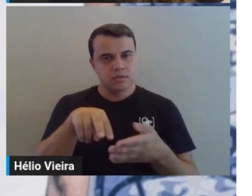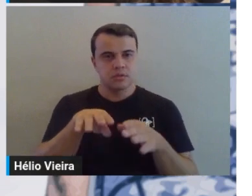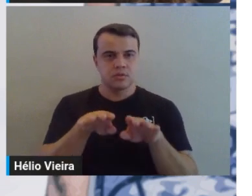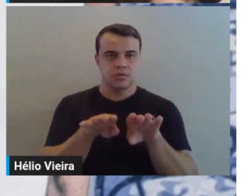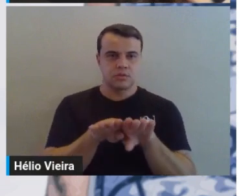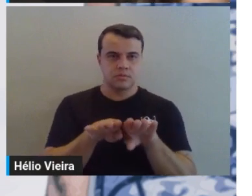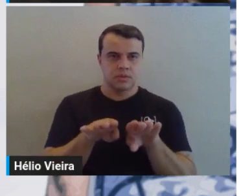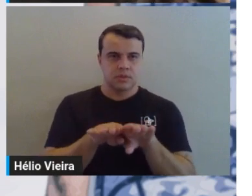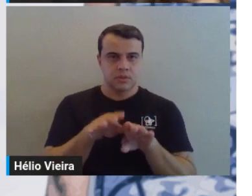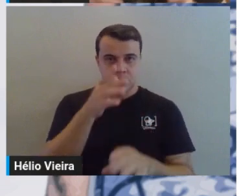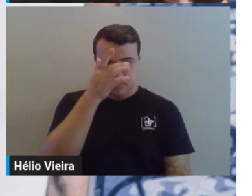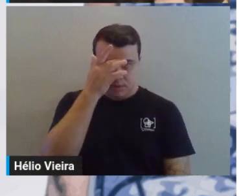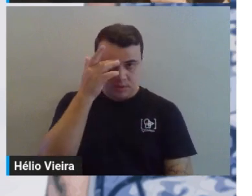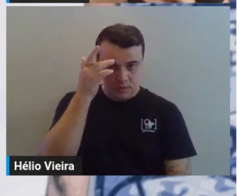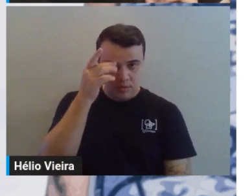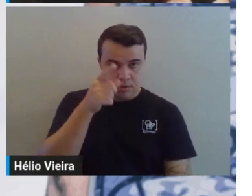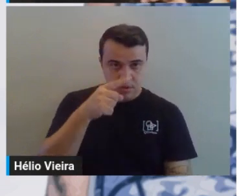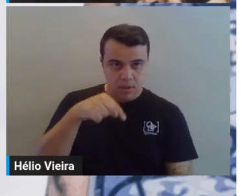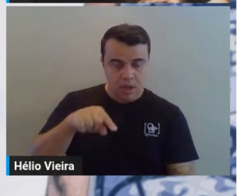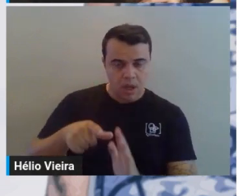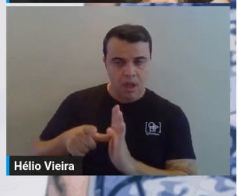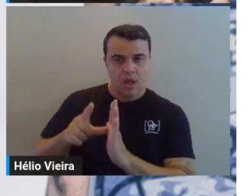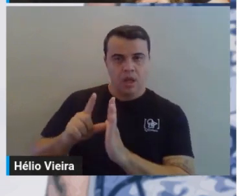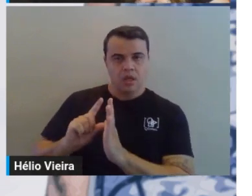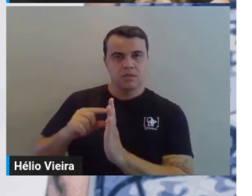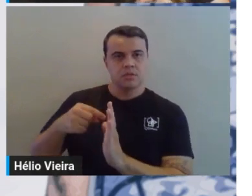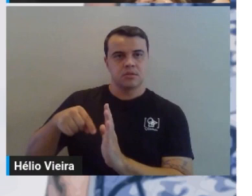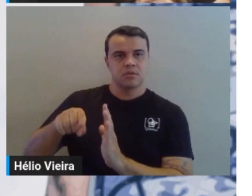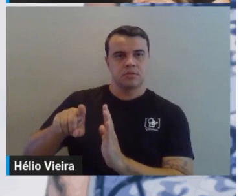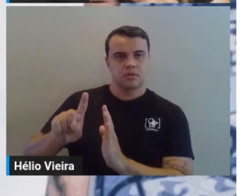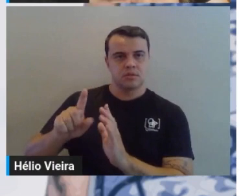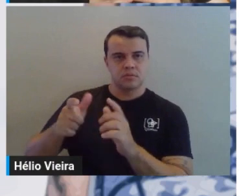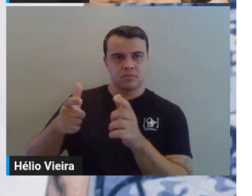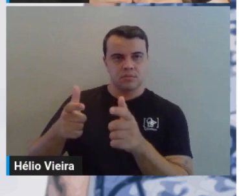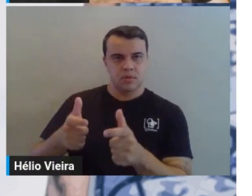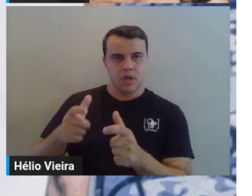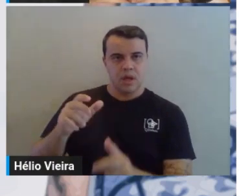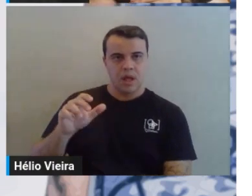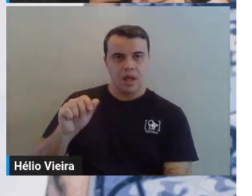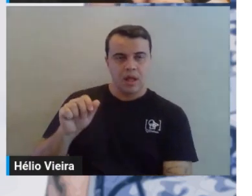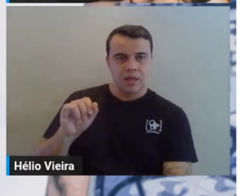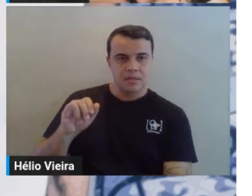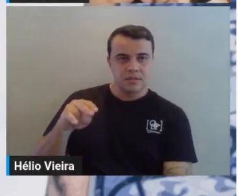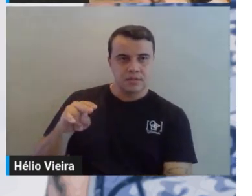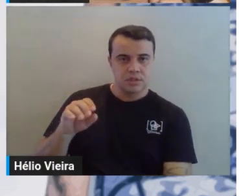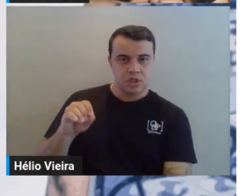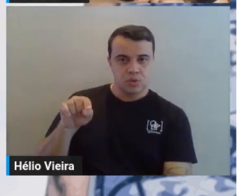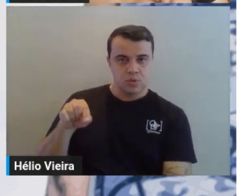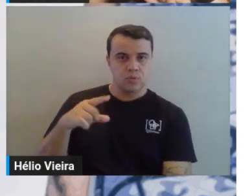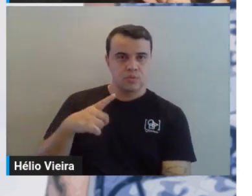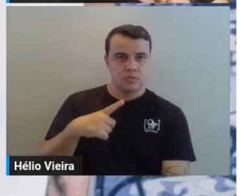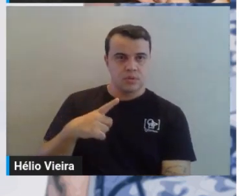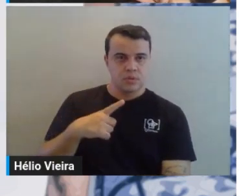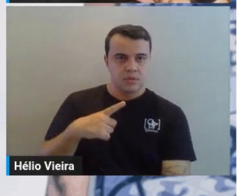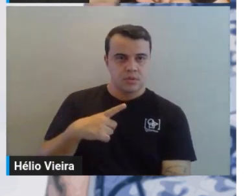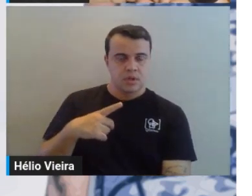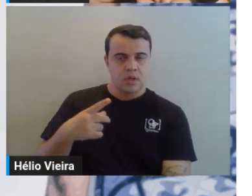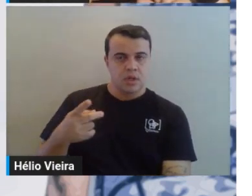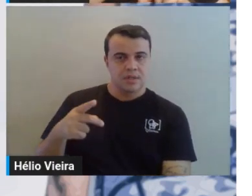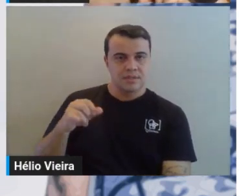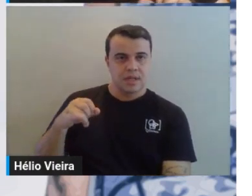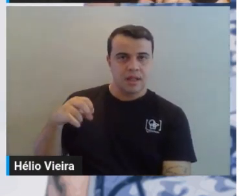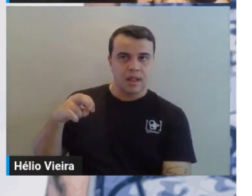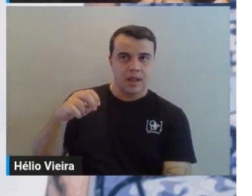que as pessoas iam antes de ir para o cassino. O cassino, se atravessando